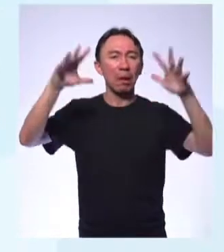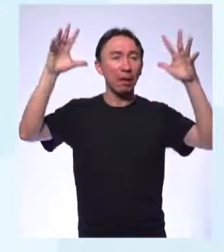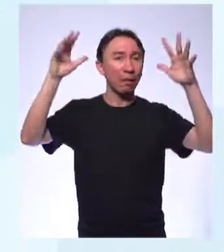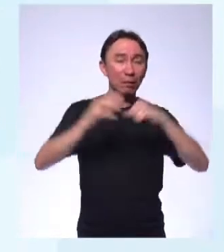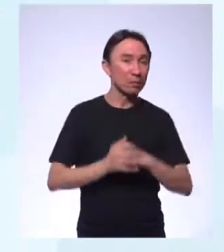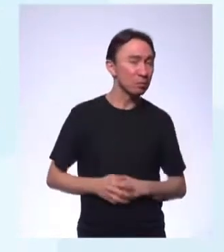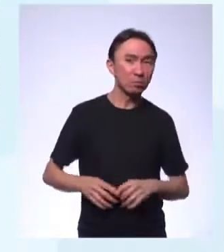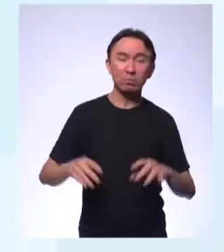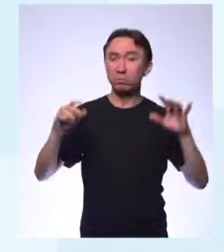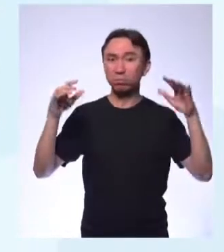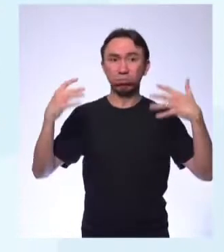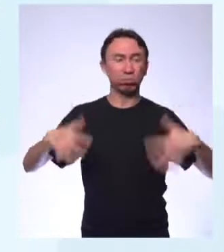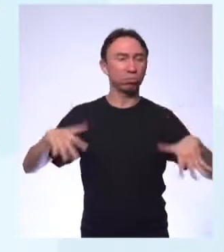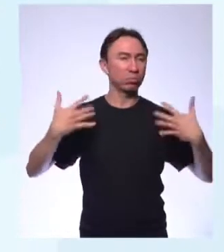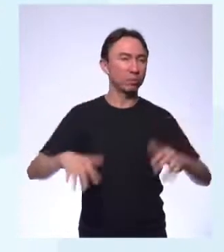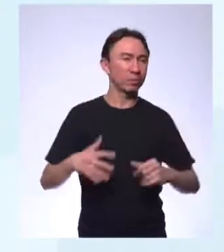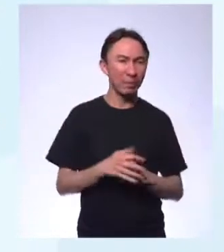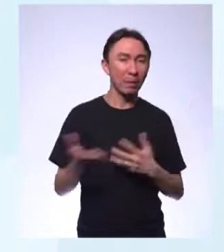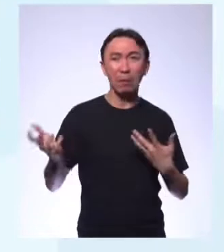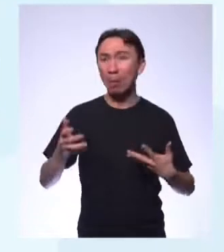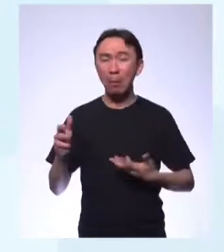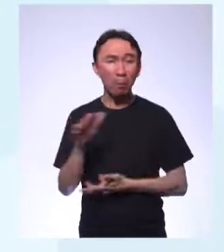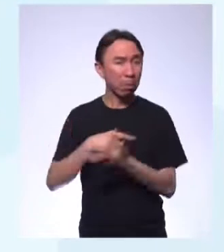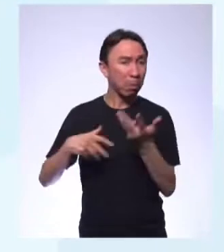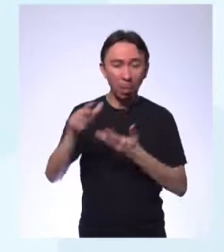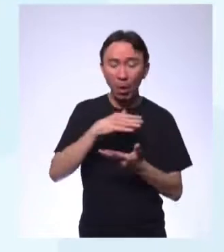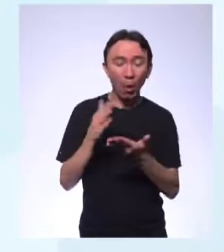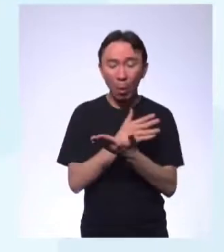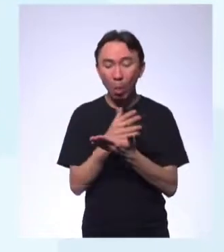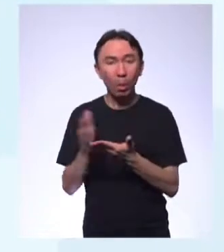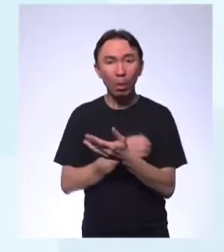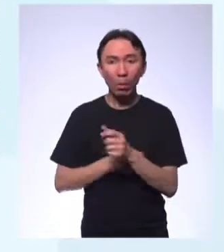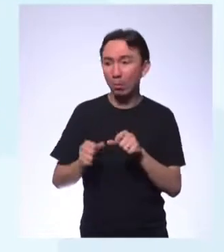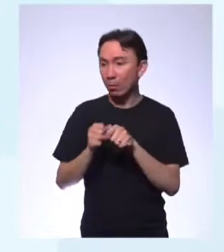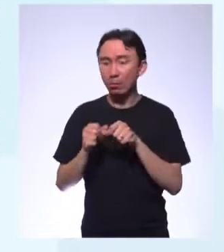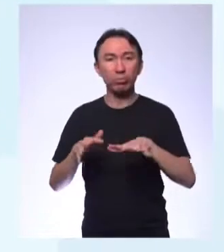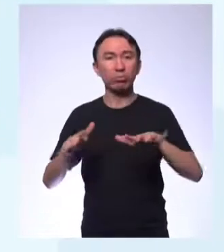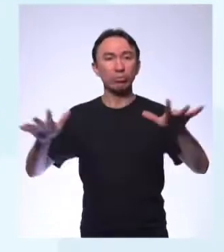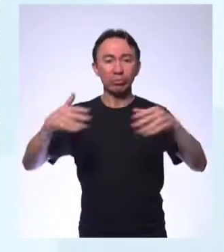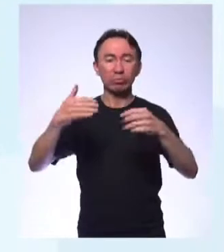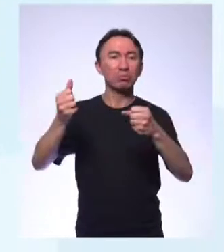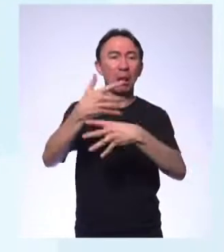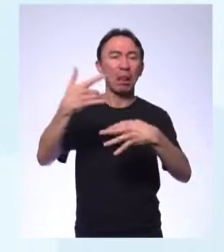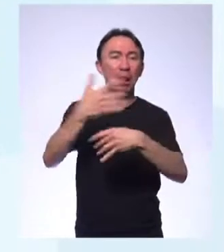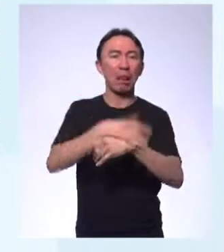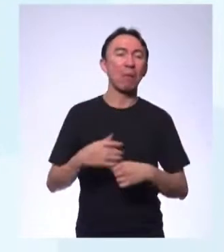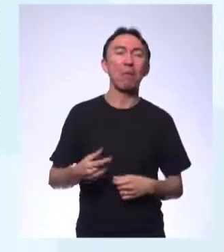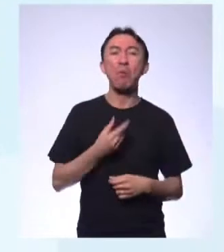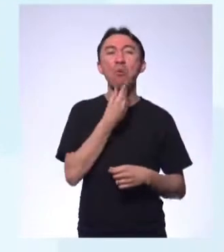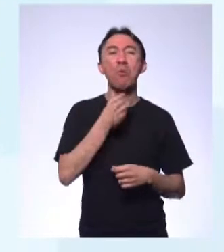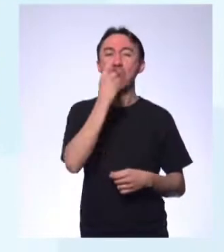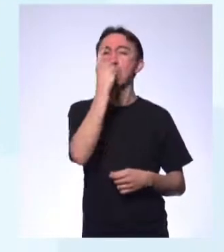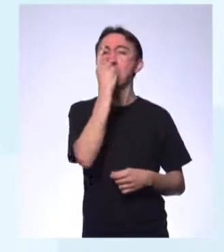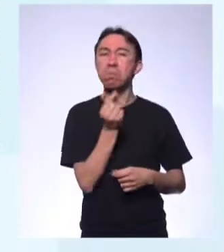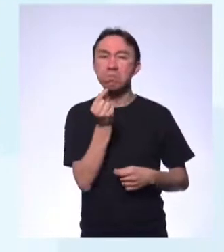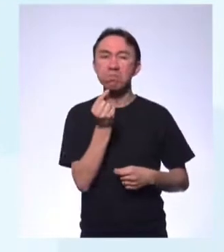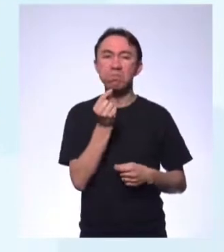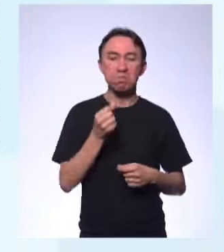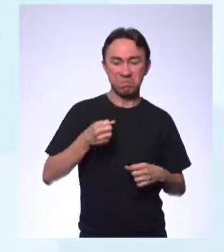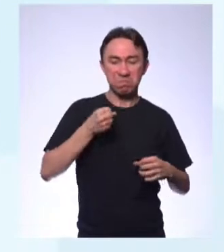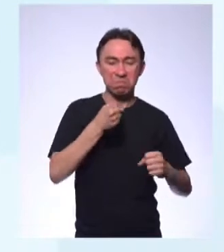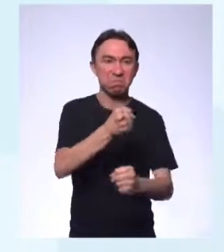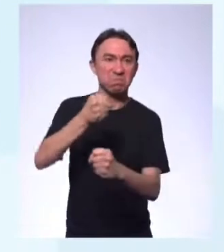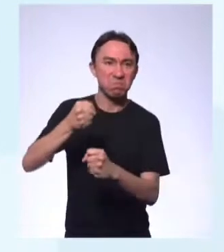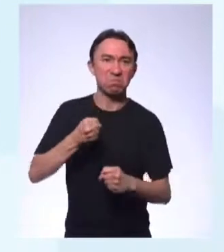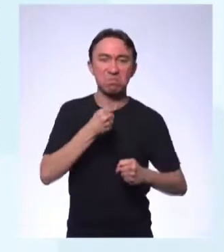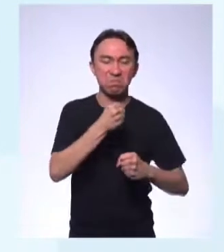mesmo. Após uma confusão, alguns bichos acabam soltos na cidade e o bruxo é obrigado a capturá-los antes que